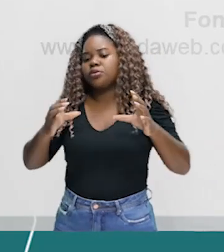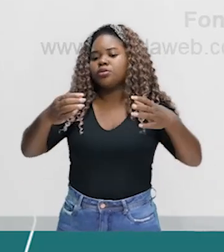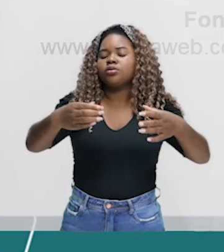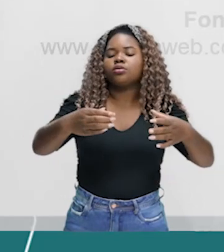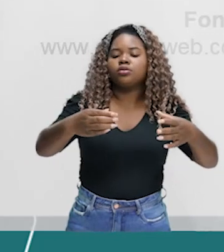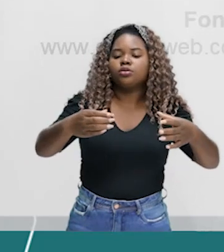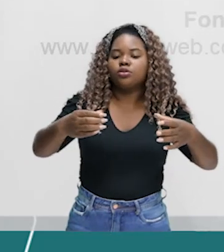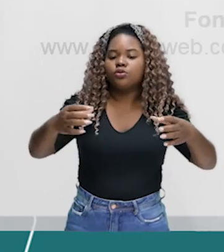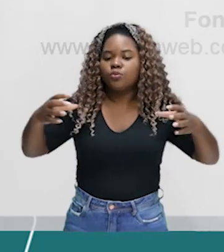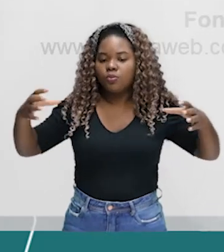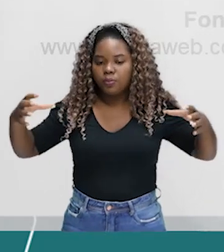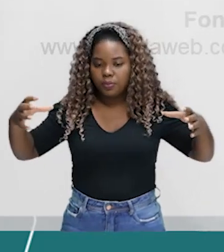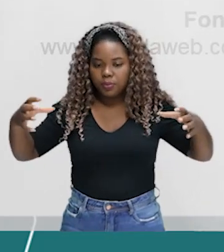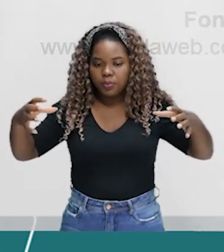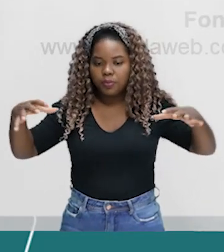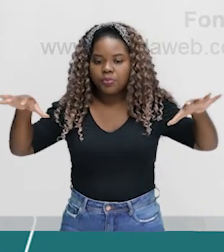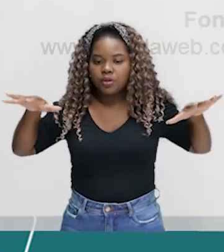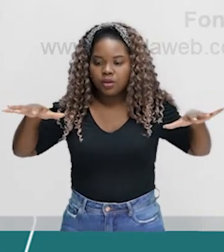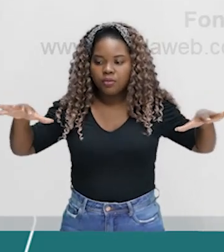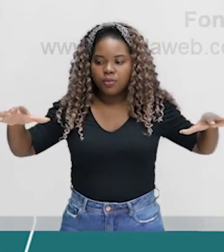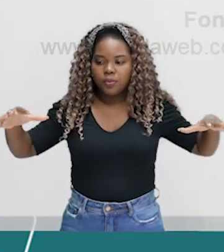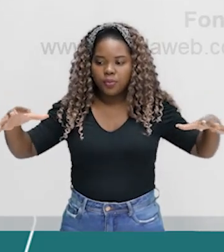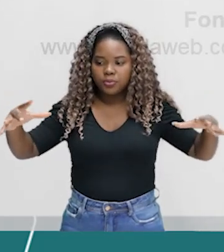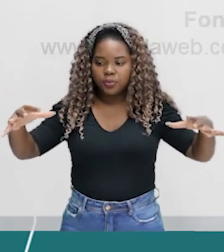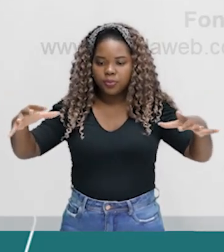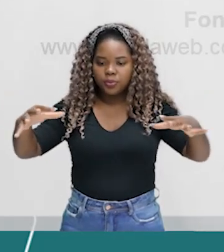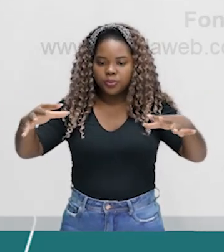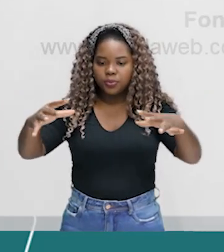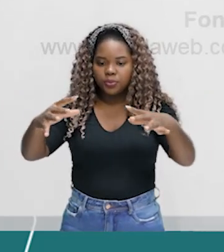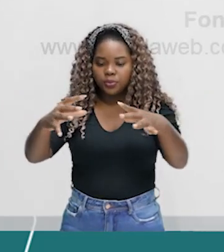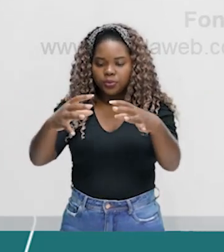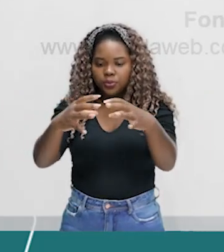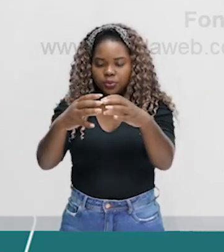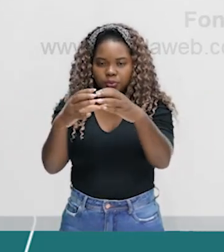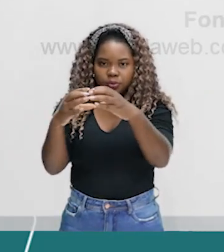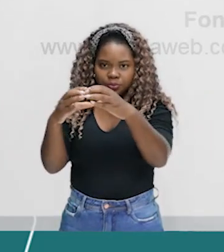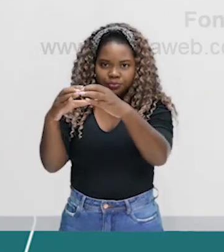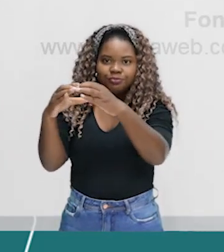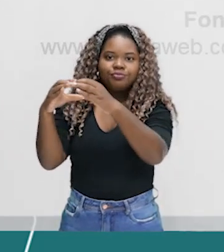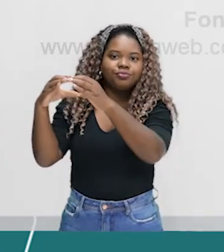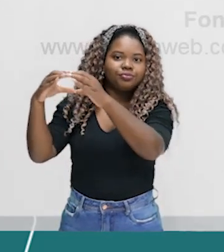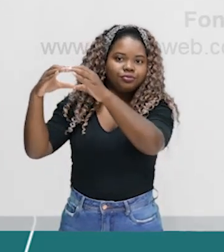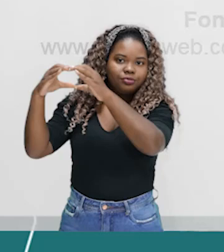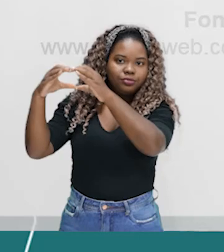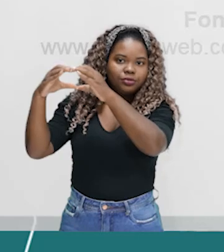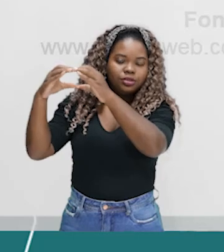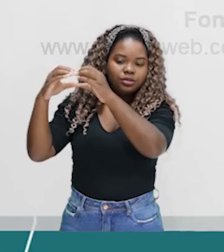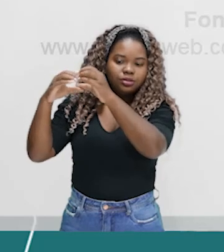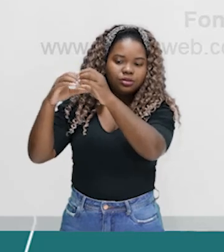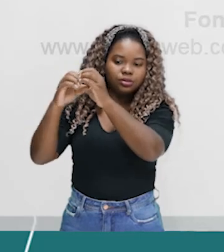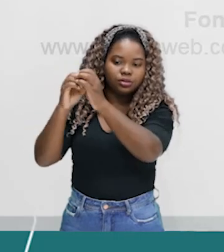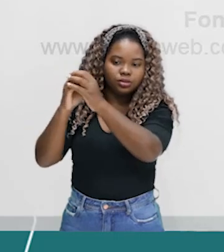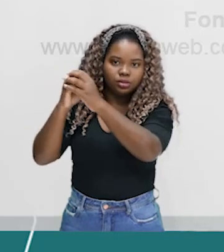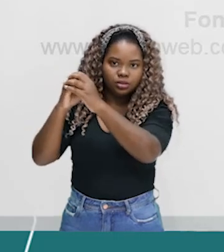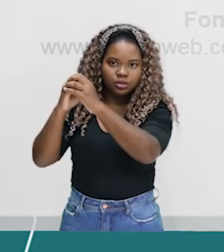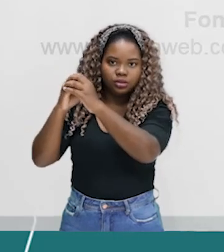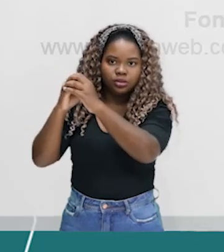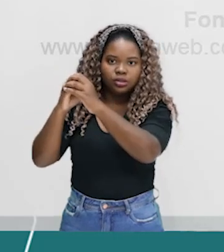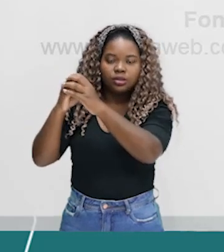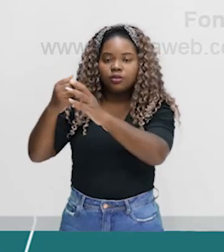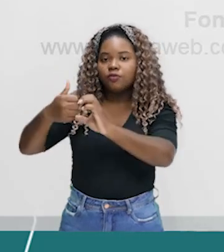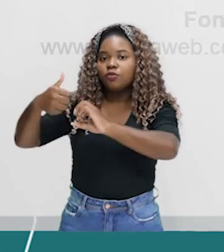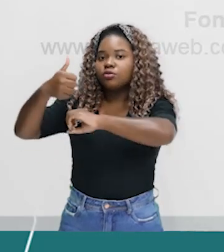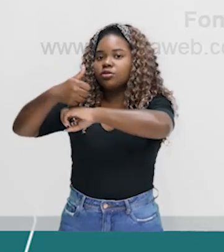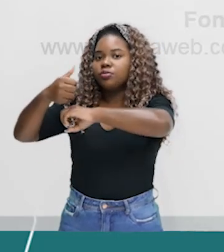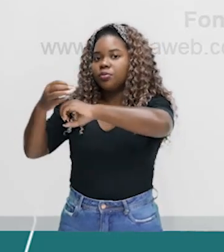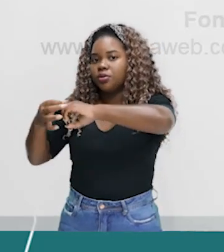eles foram se juntando. E aí, a teoria diz que formaram-se os primeiros